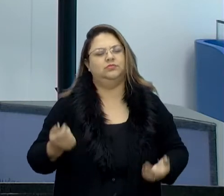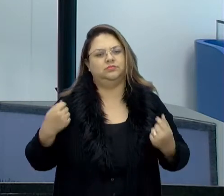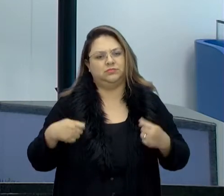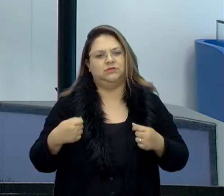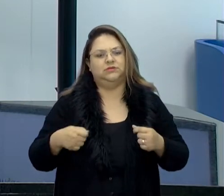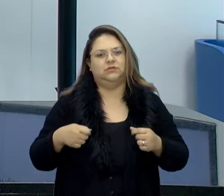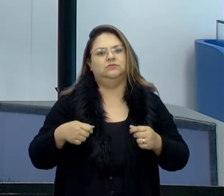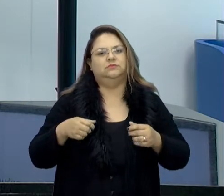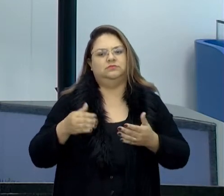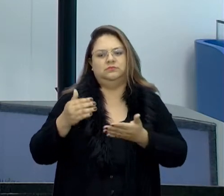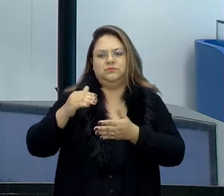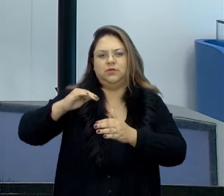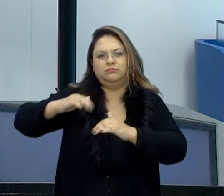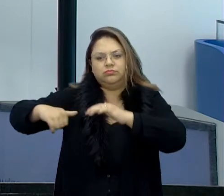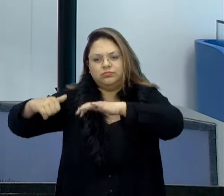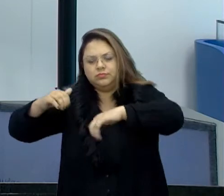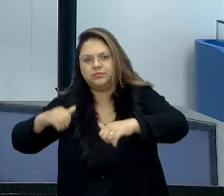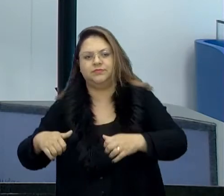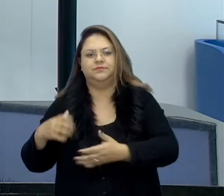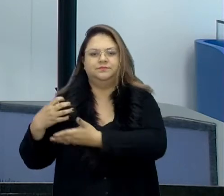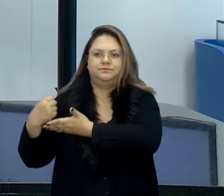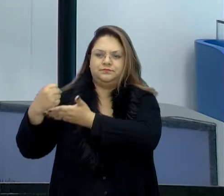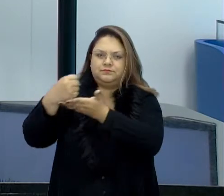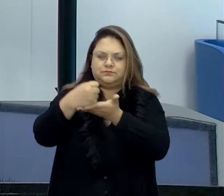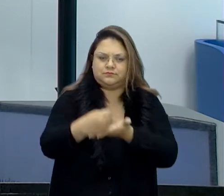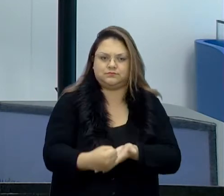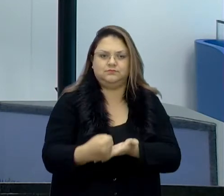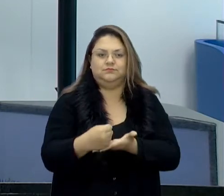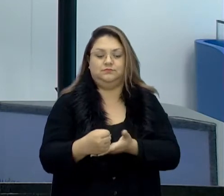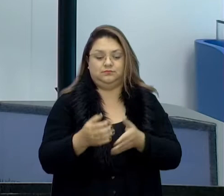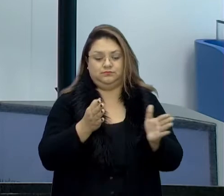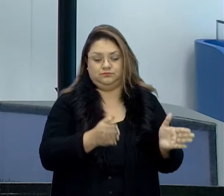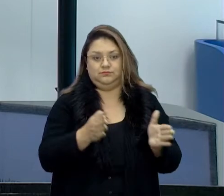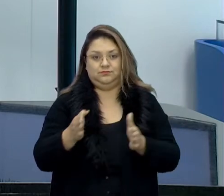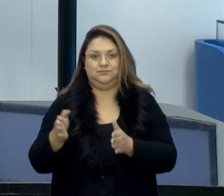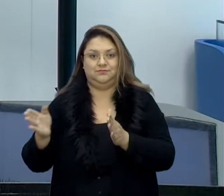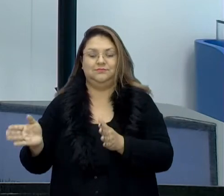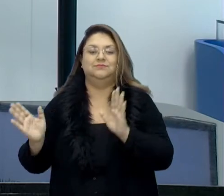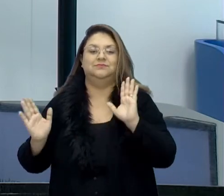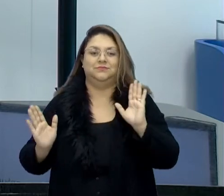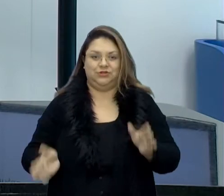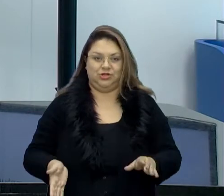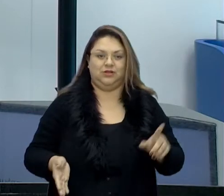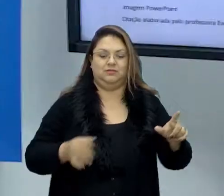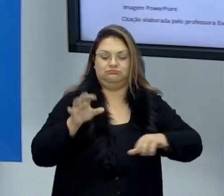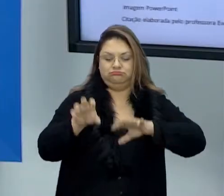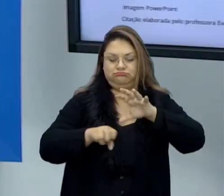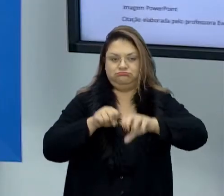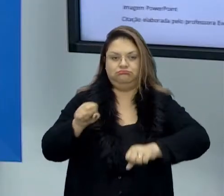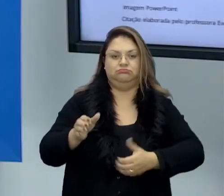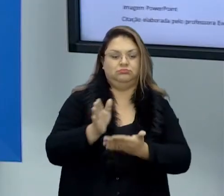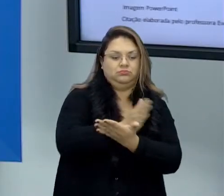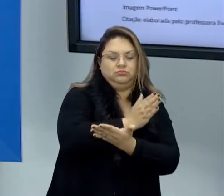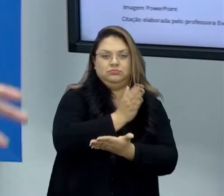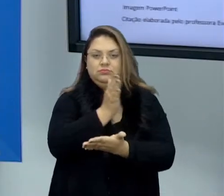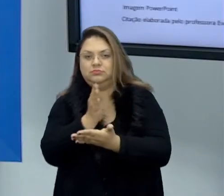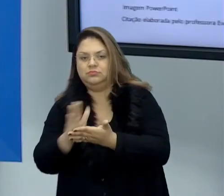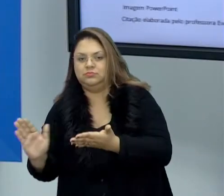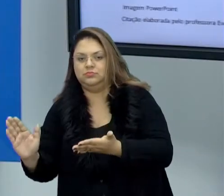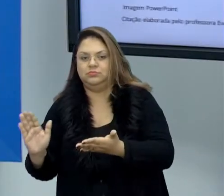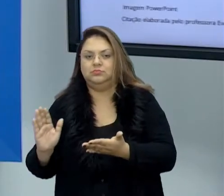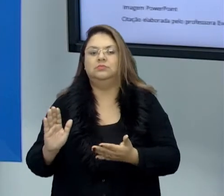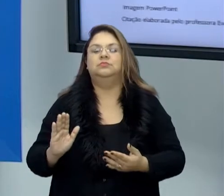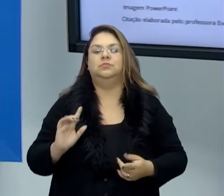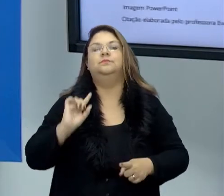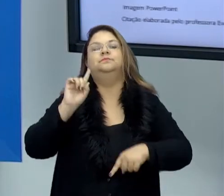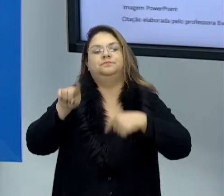coleta, né, e depois, quando os catadores já separaram todos esses resíduos, o que não é mais adequado, aí sim é